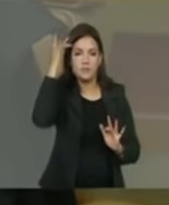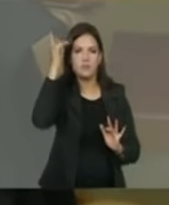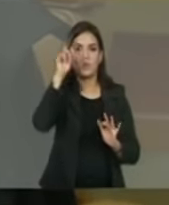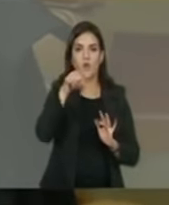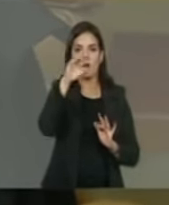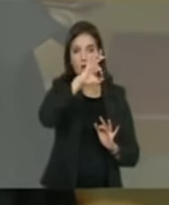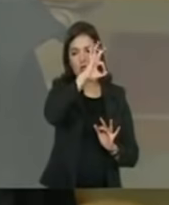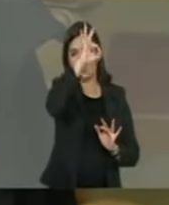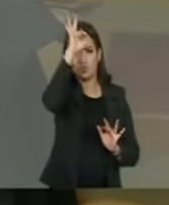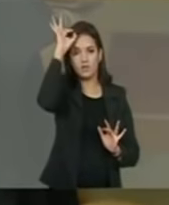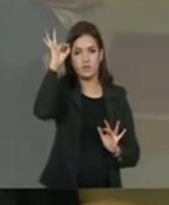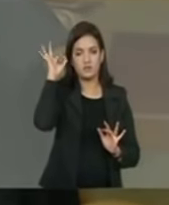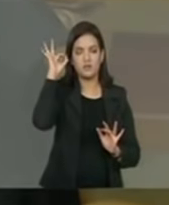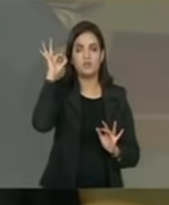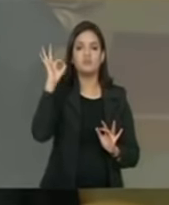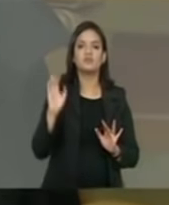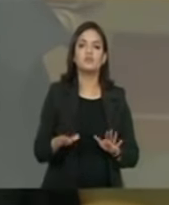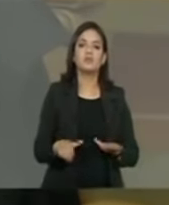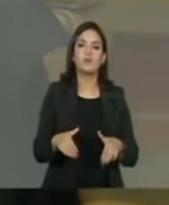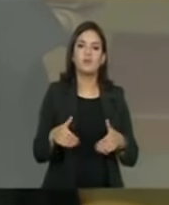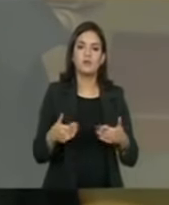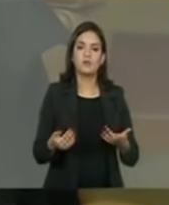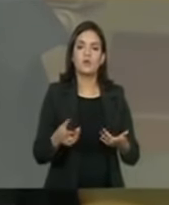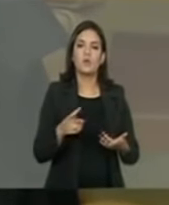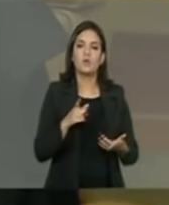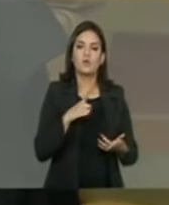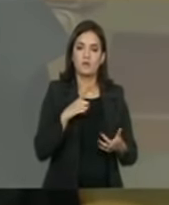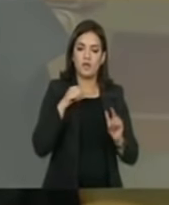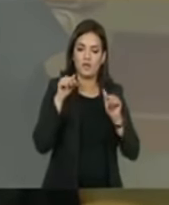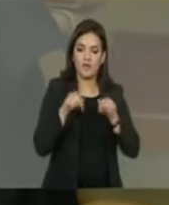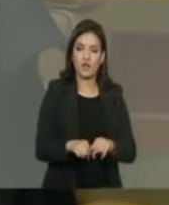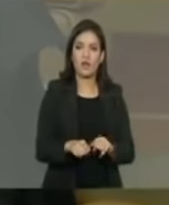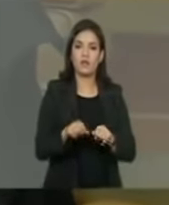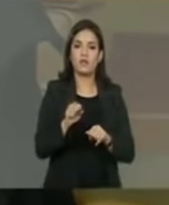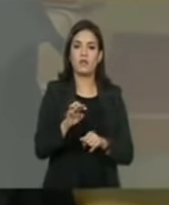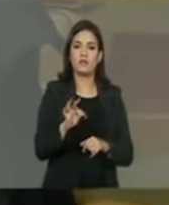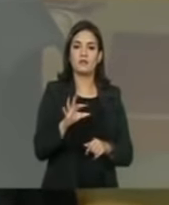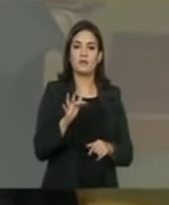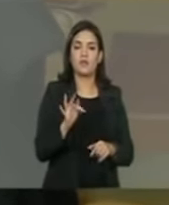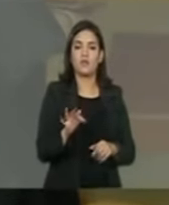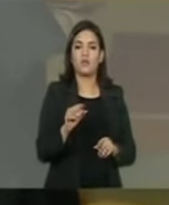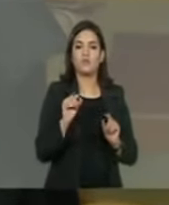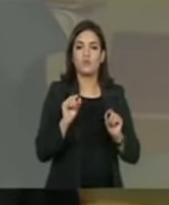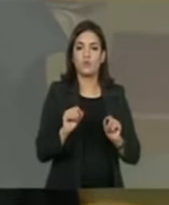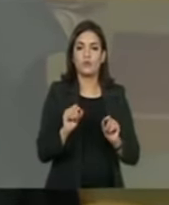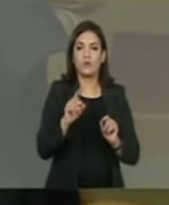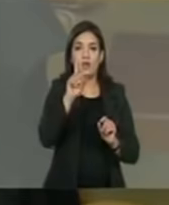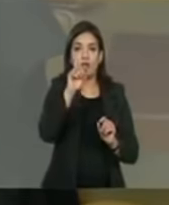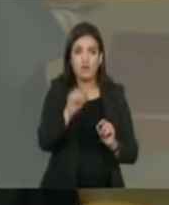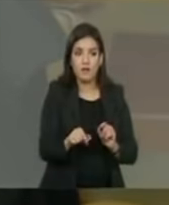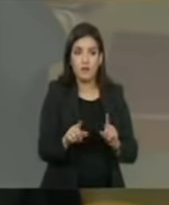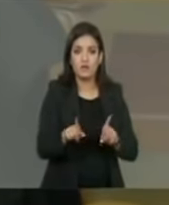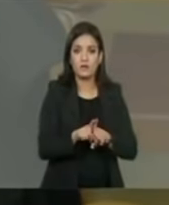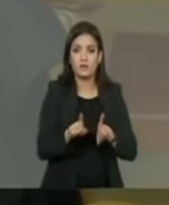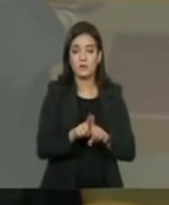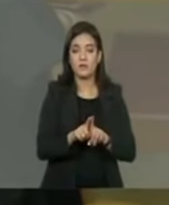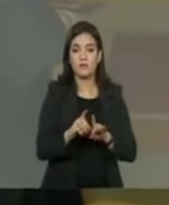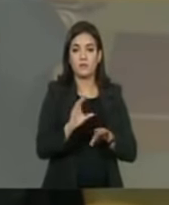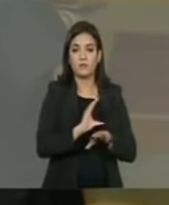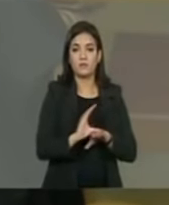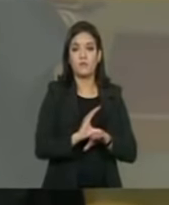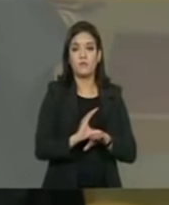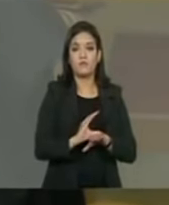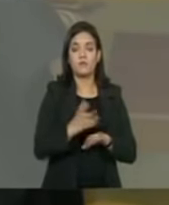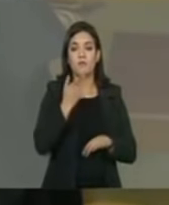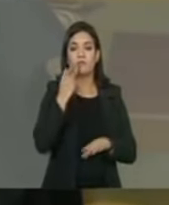que no entanto foi reconhecido por esta corte kombi manning ao sistema funcional declarou a